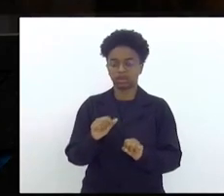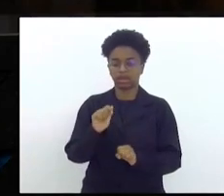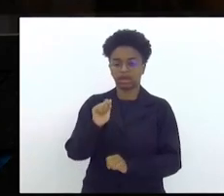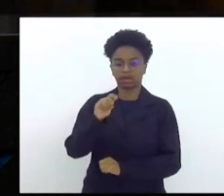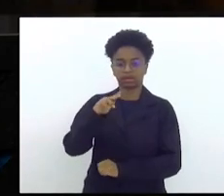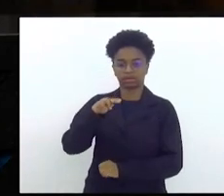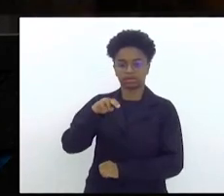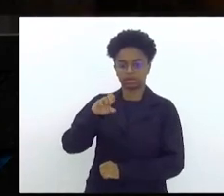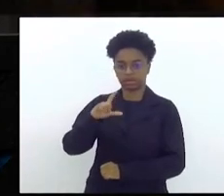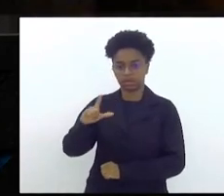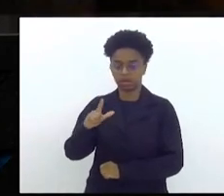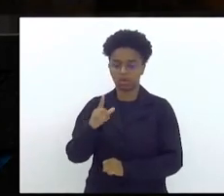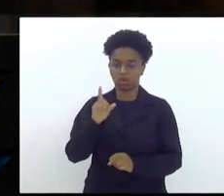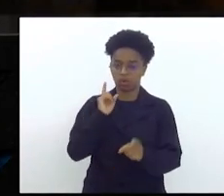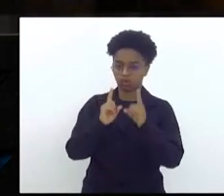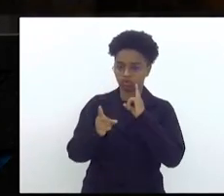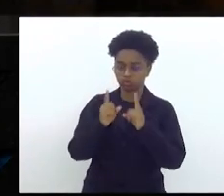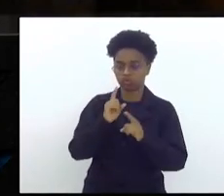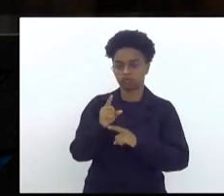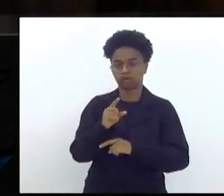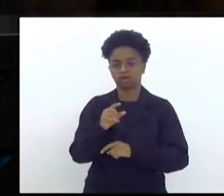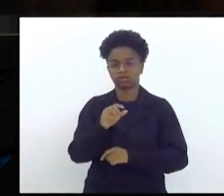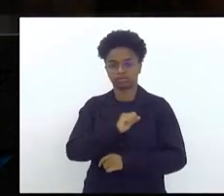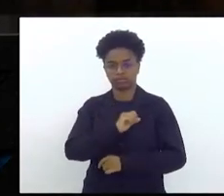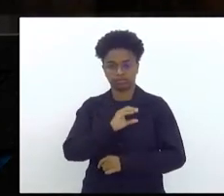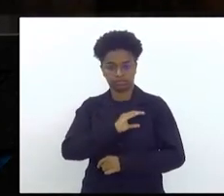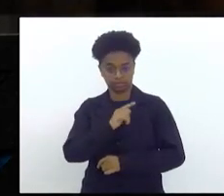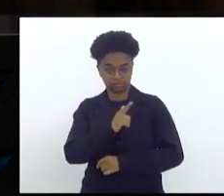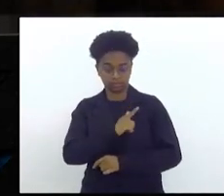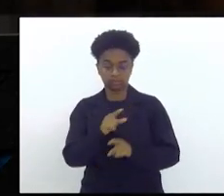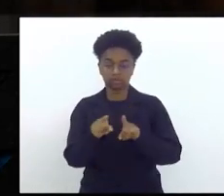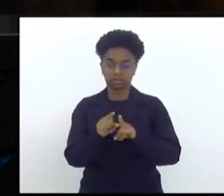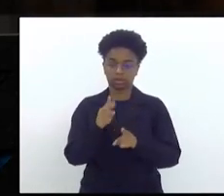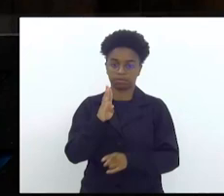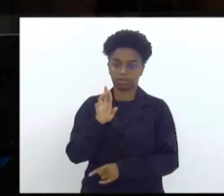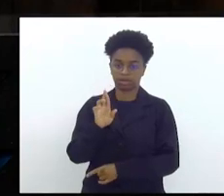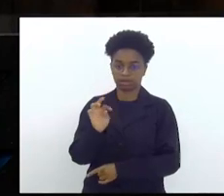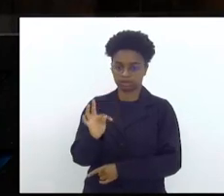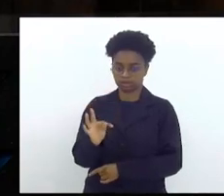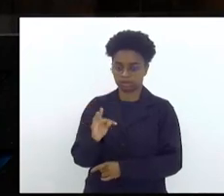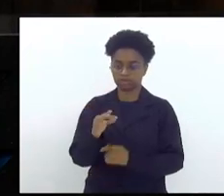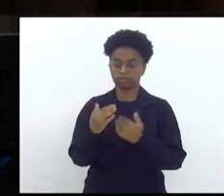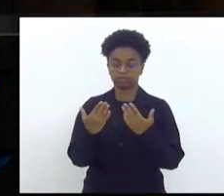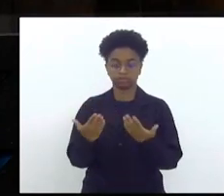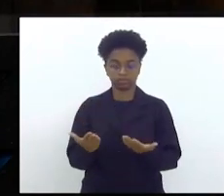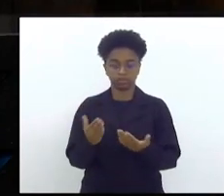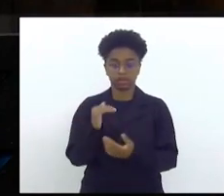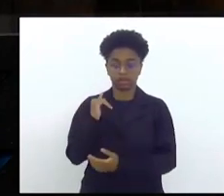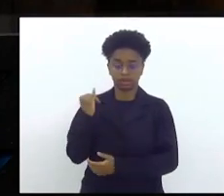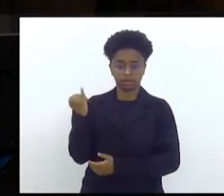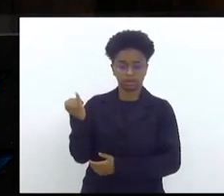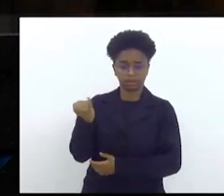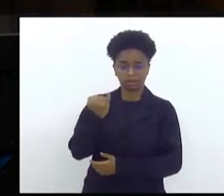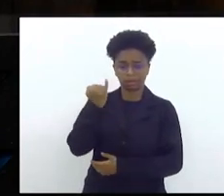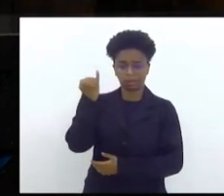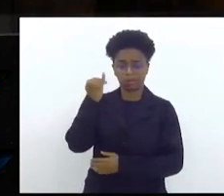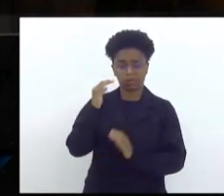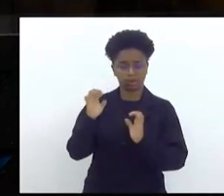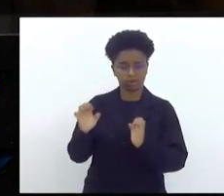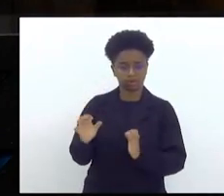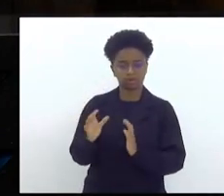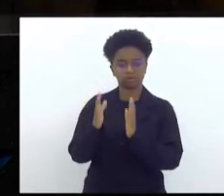e do sistema BRT a importância do evento